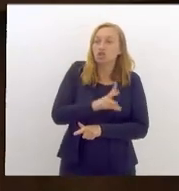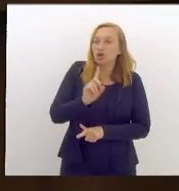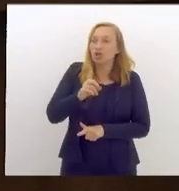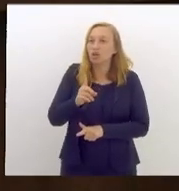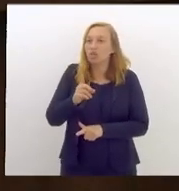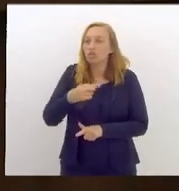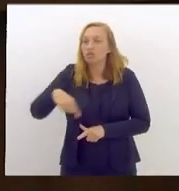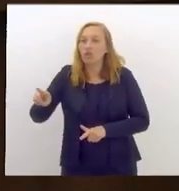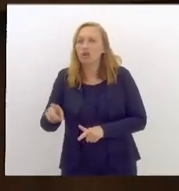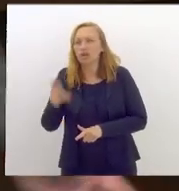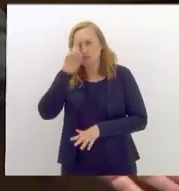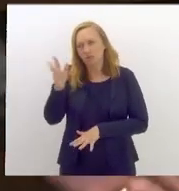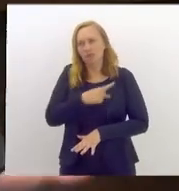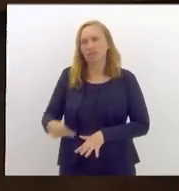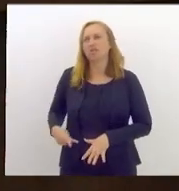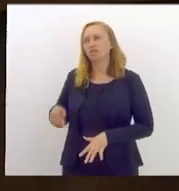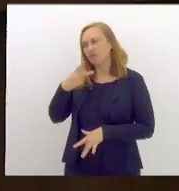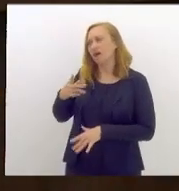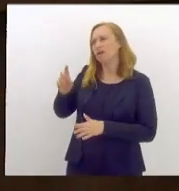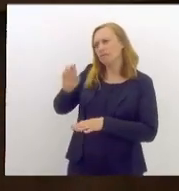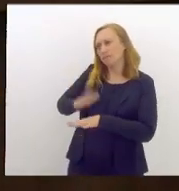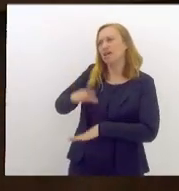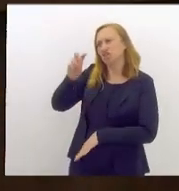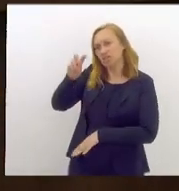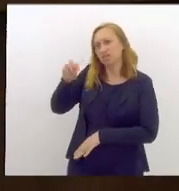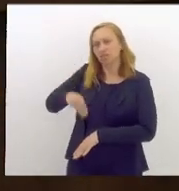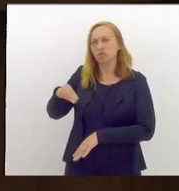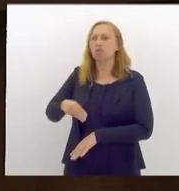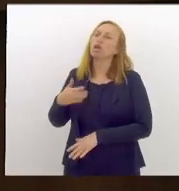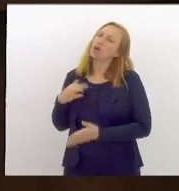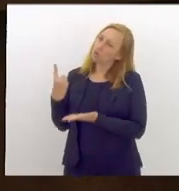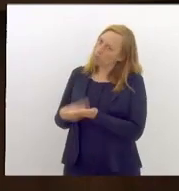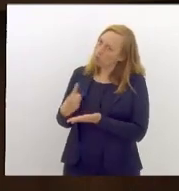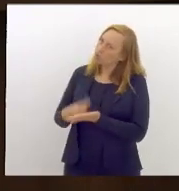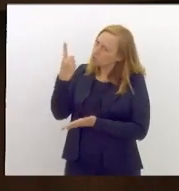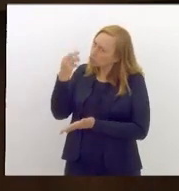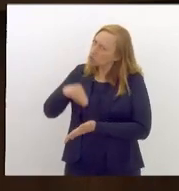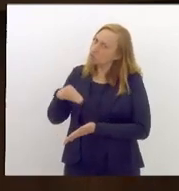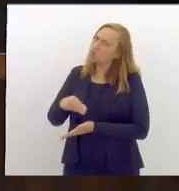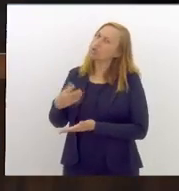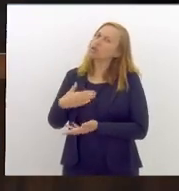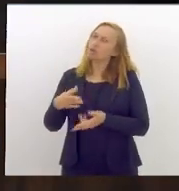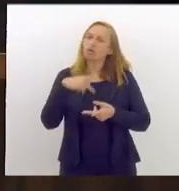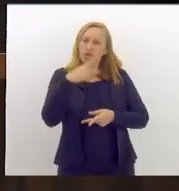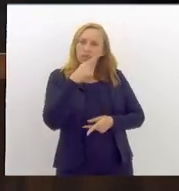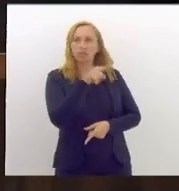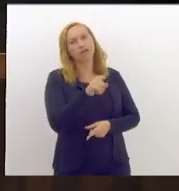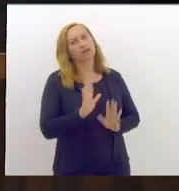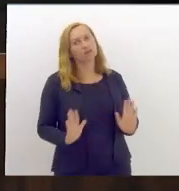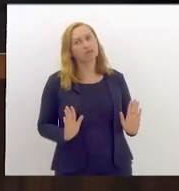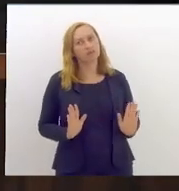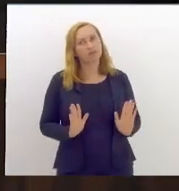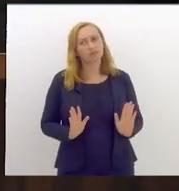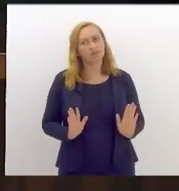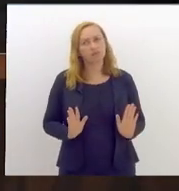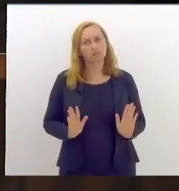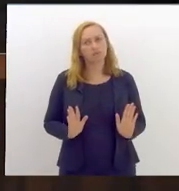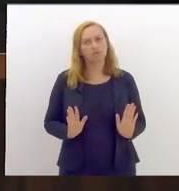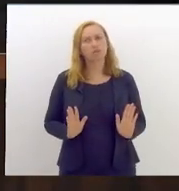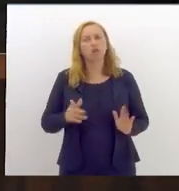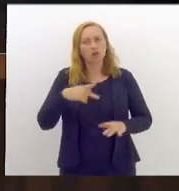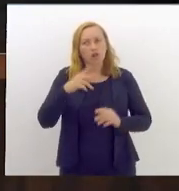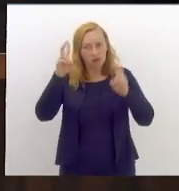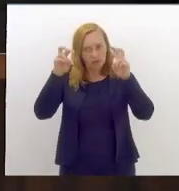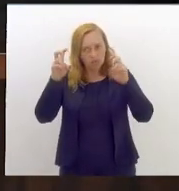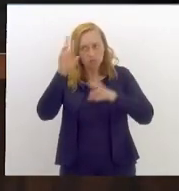foi presidente Presidente a gente fala por mais de cinco minutos Presidente Não combinei com vossa excelência um minuto para você falar sobre a matéria por